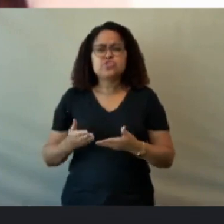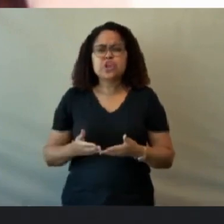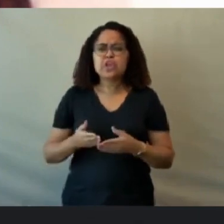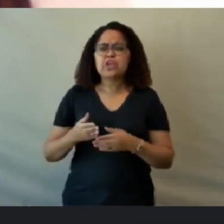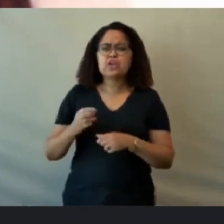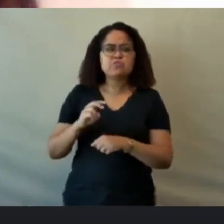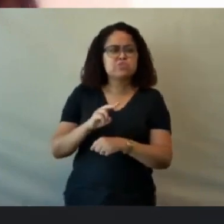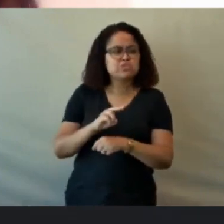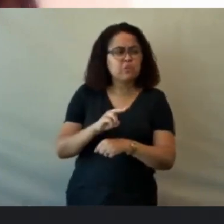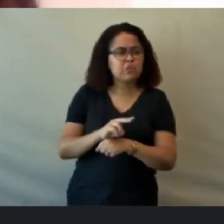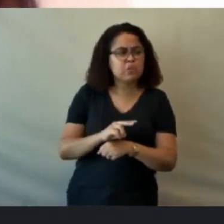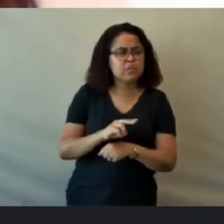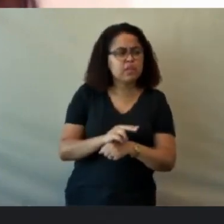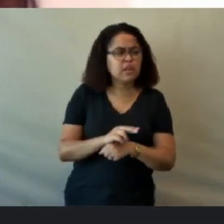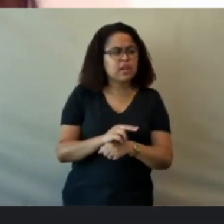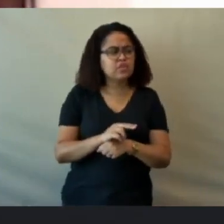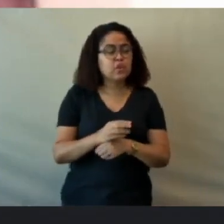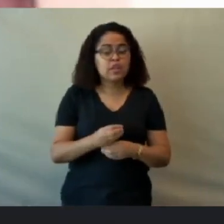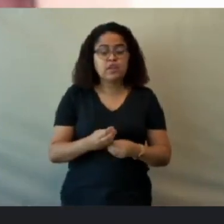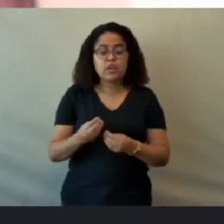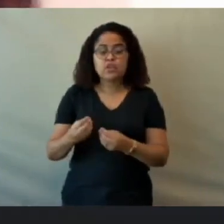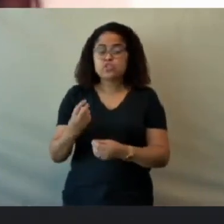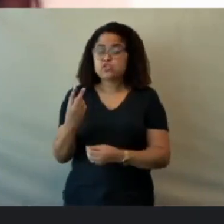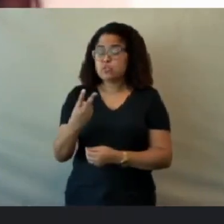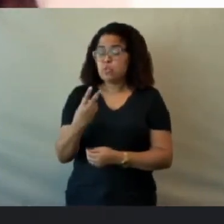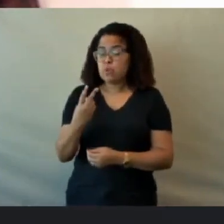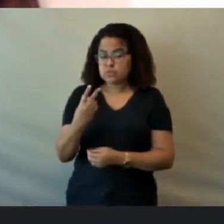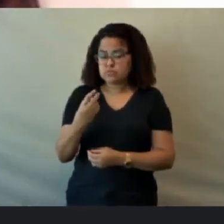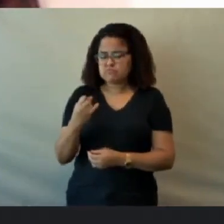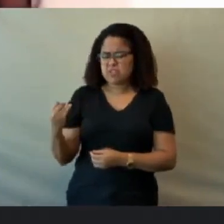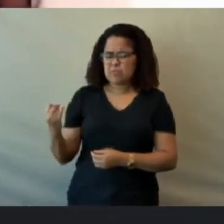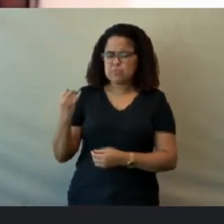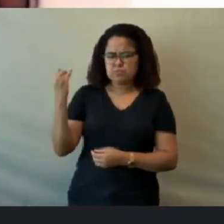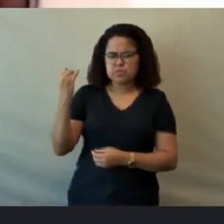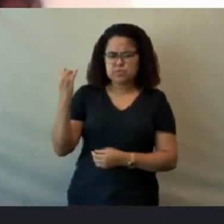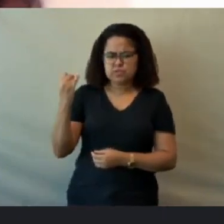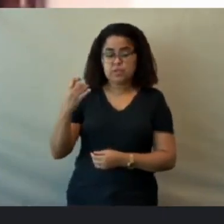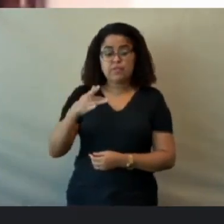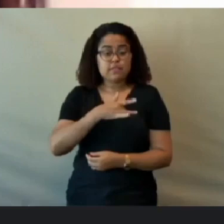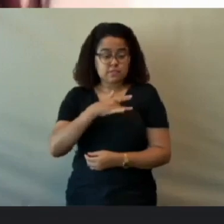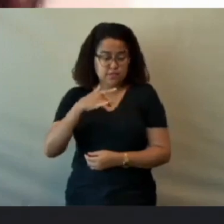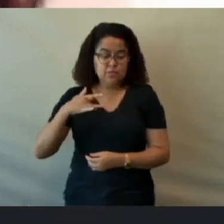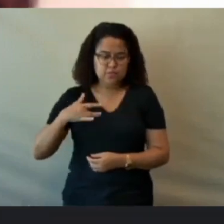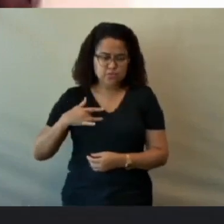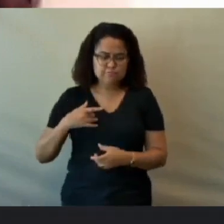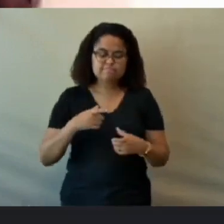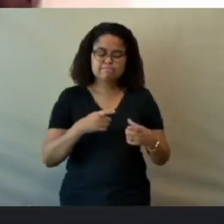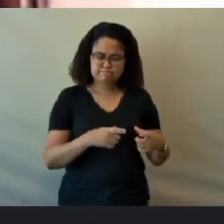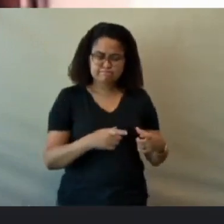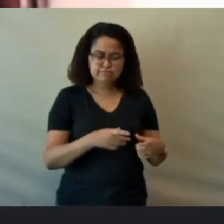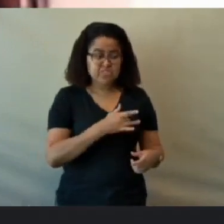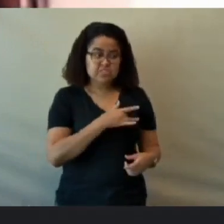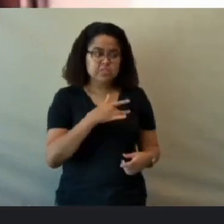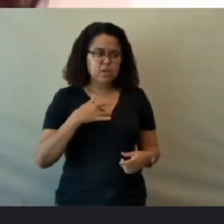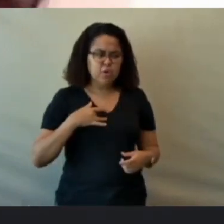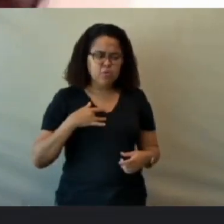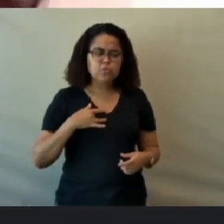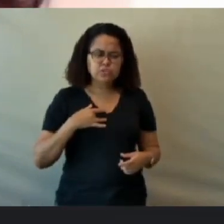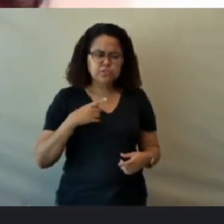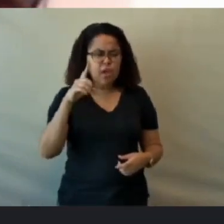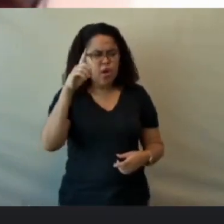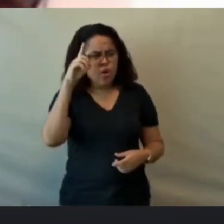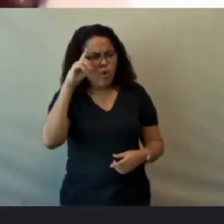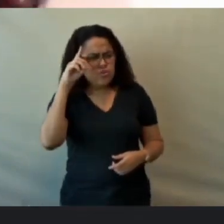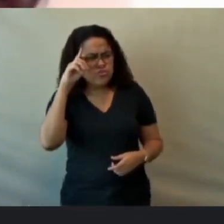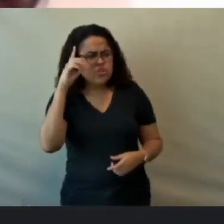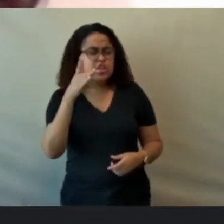provisões de dois campos que são importantes, o campo da saúde, a gente tem rotinas de saúde e a gente tem rotinas da